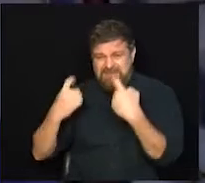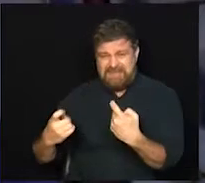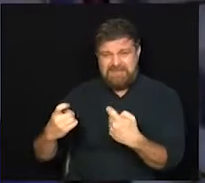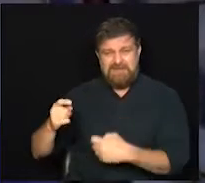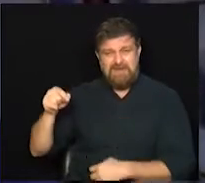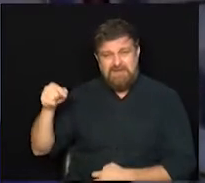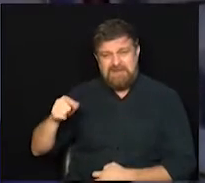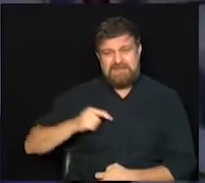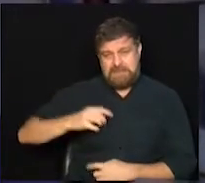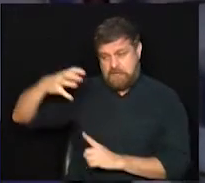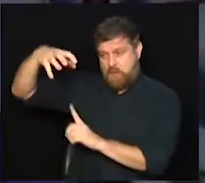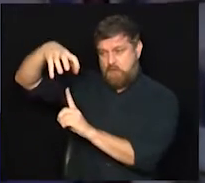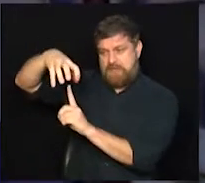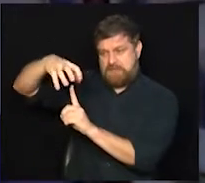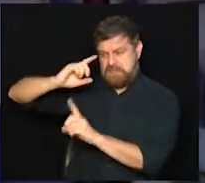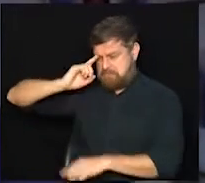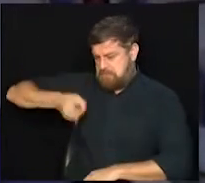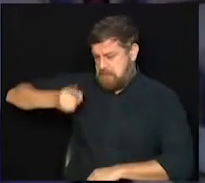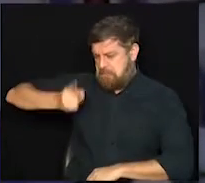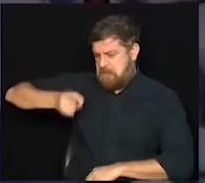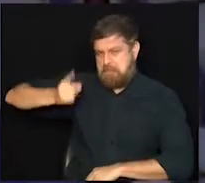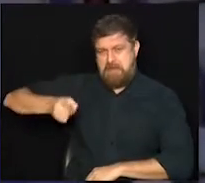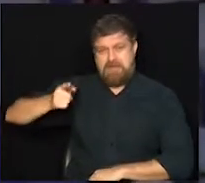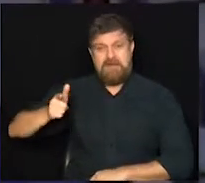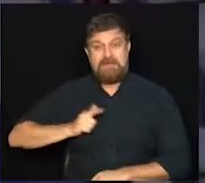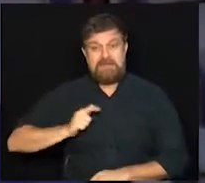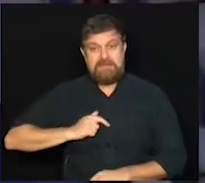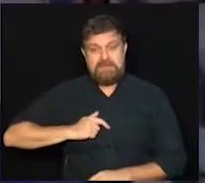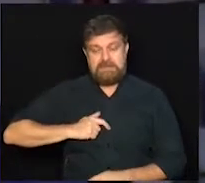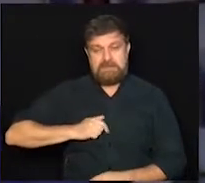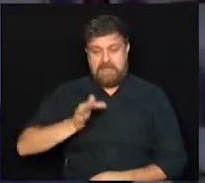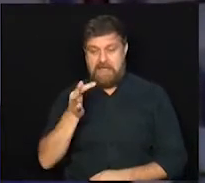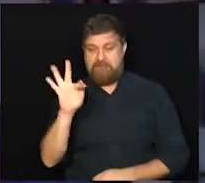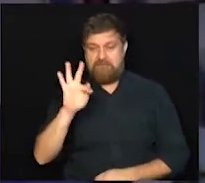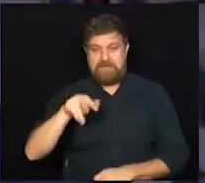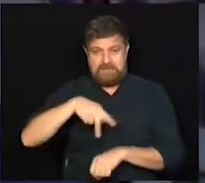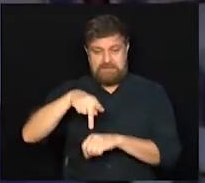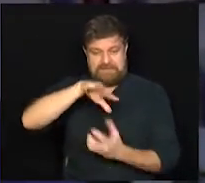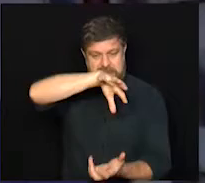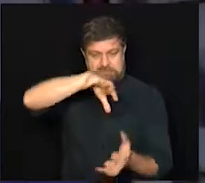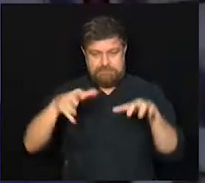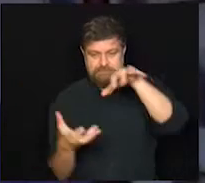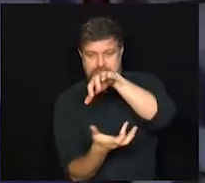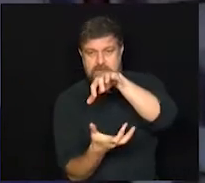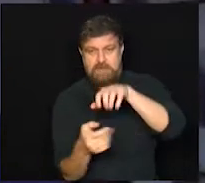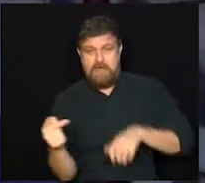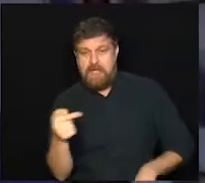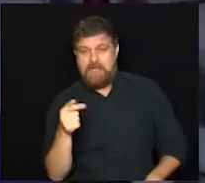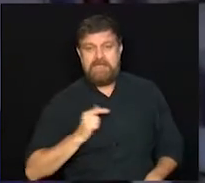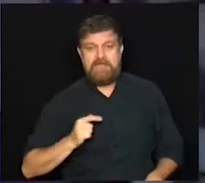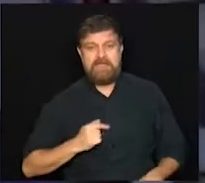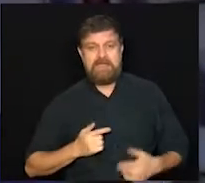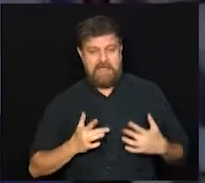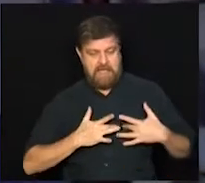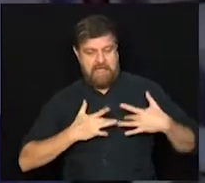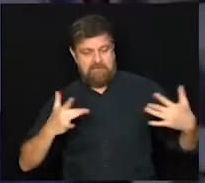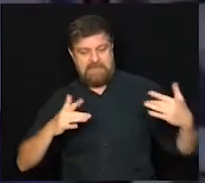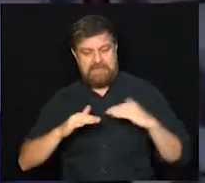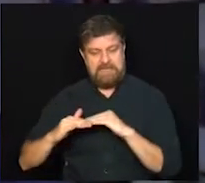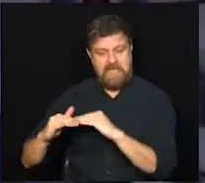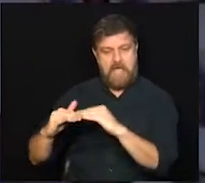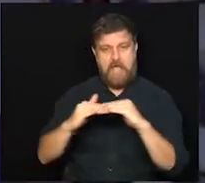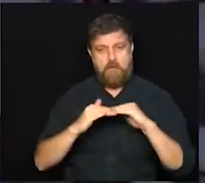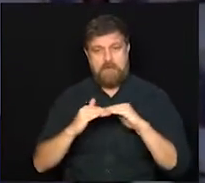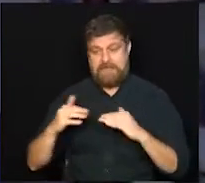né, dos reis. E os princípios da Revolução Francesa, né, que são liberdade, fraternidade e igualdade,